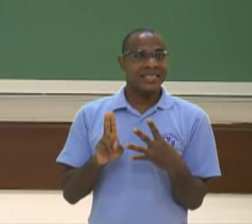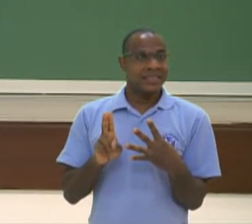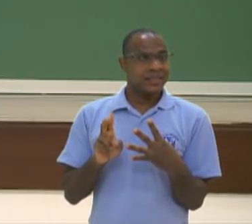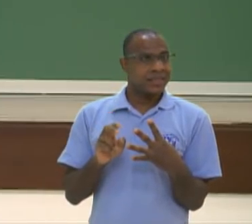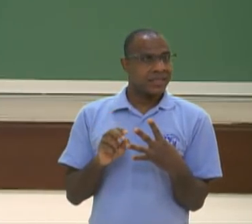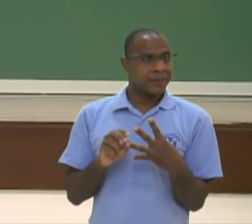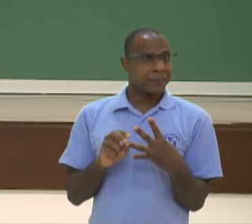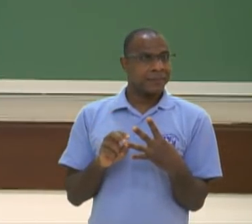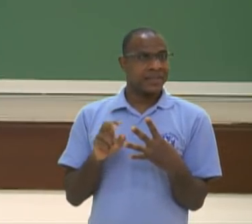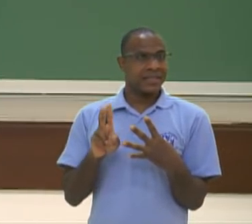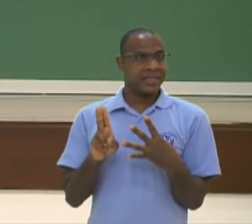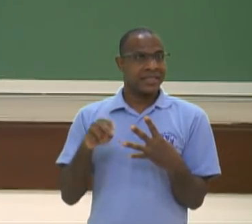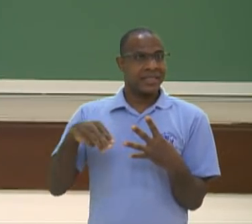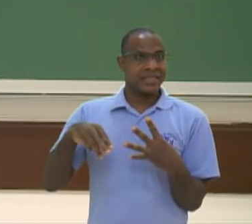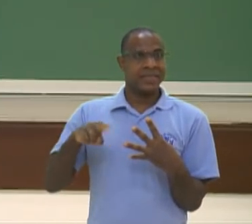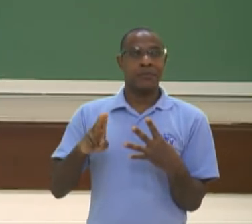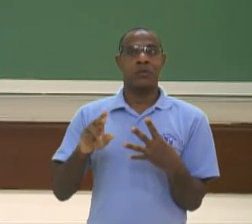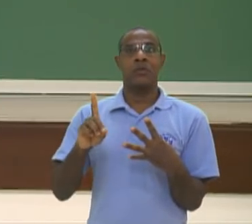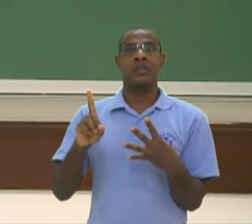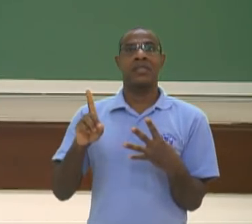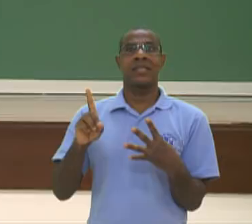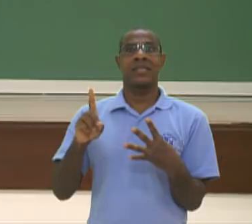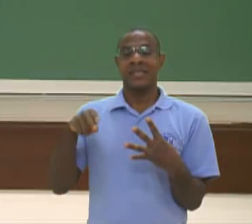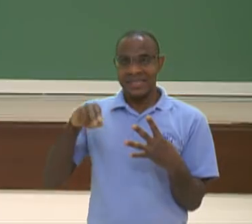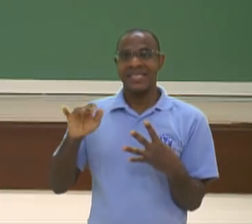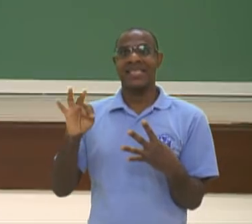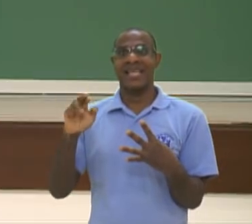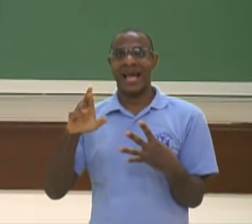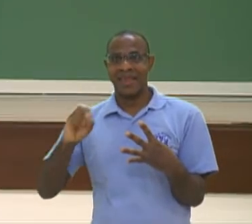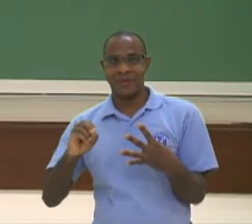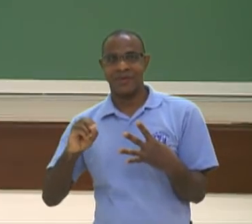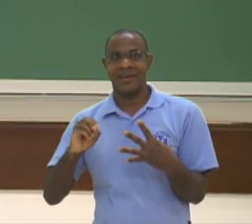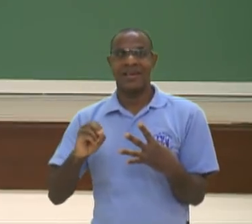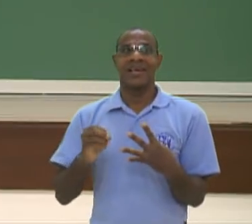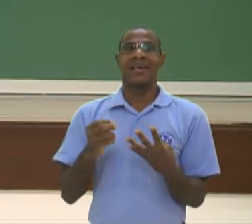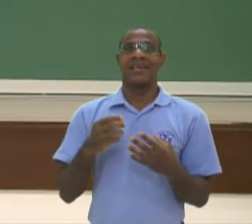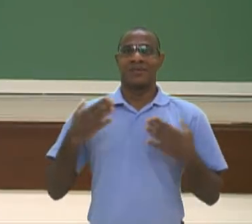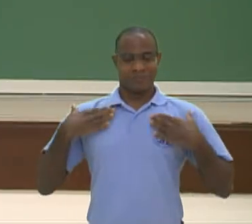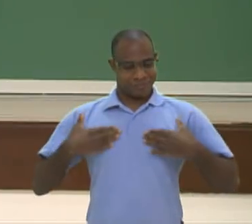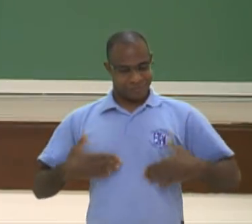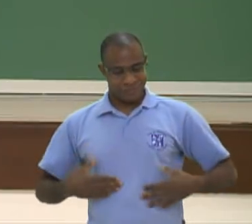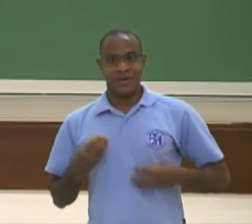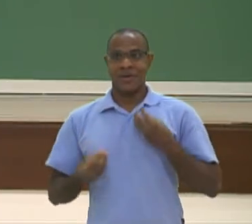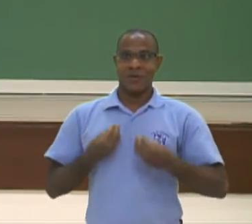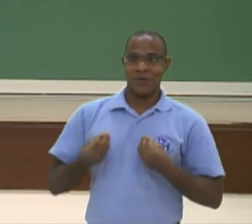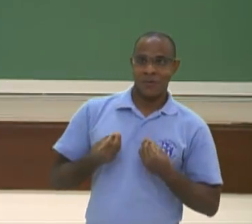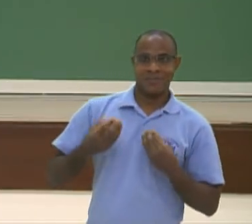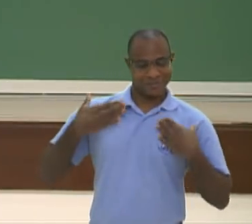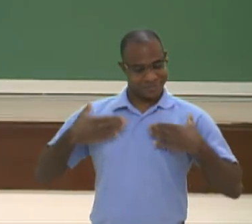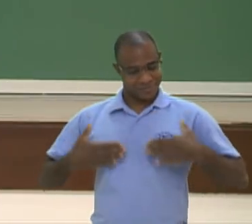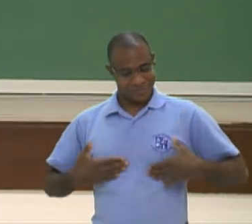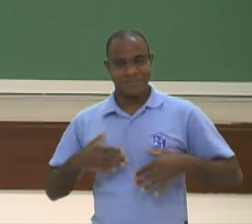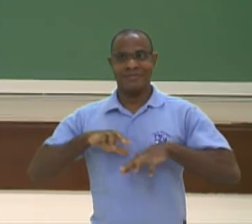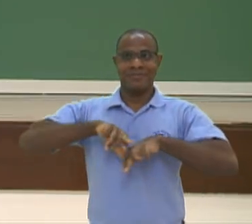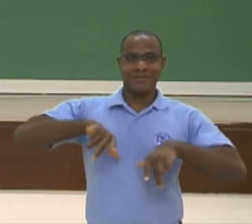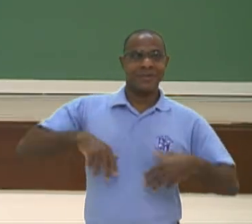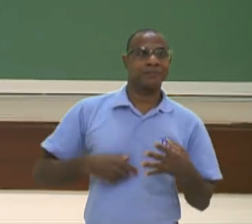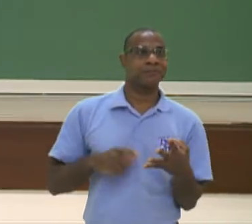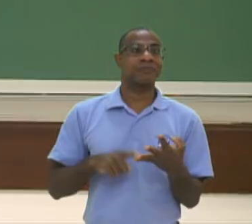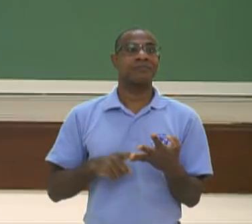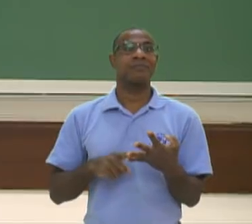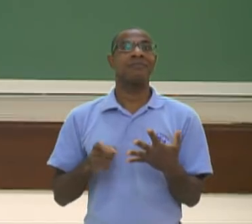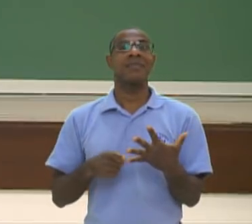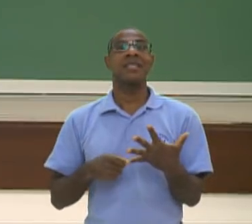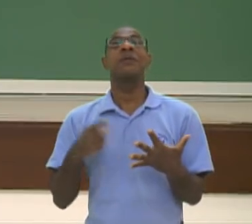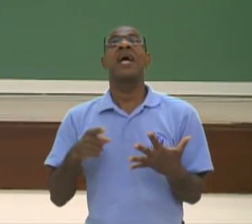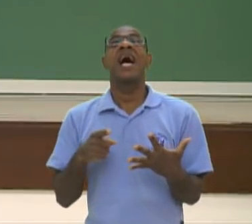defesa do nosso organismo, a imunidade, funciona. Depois, a gente viu o sistema respiratório,